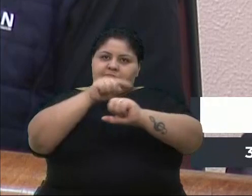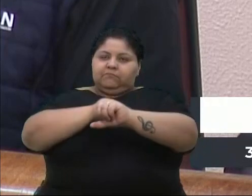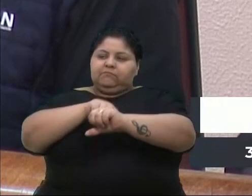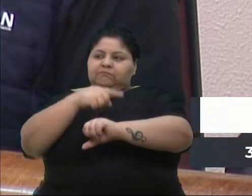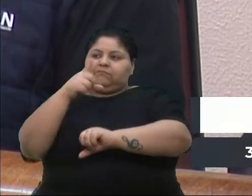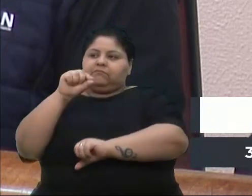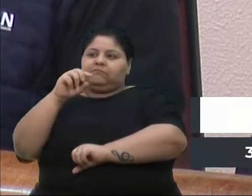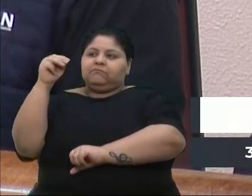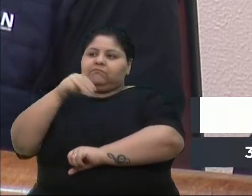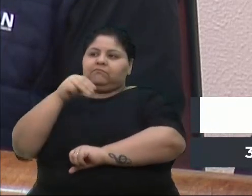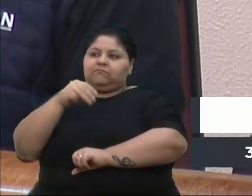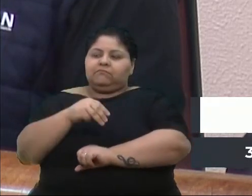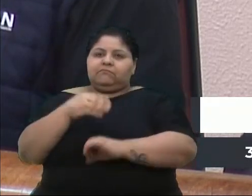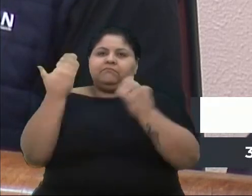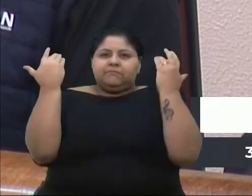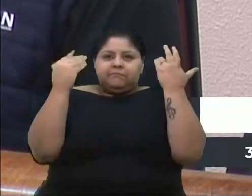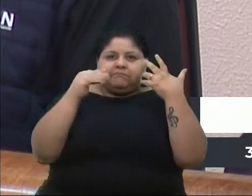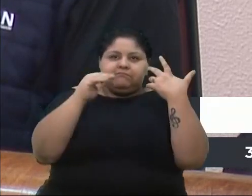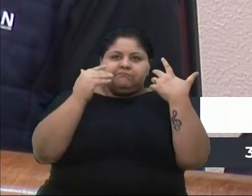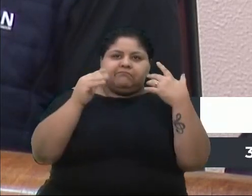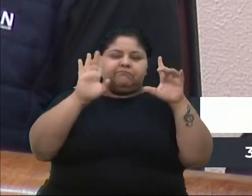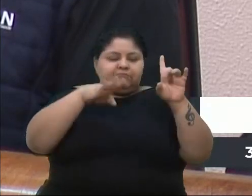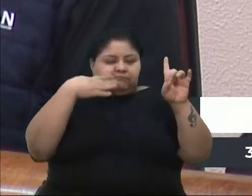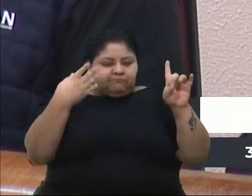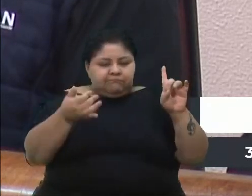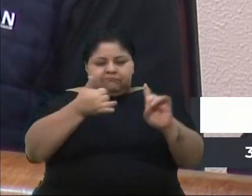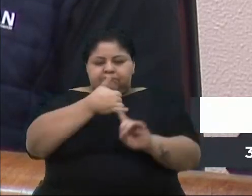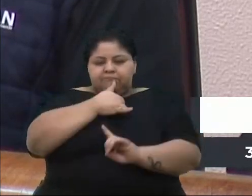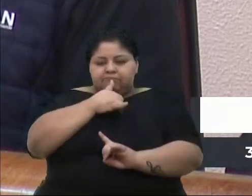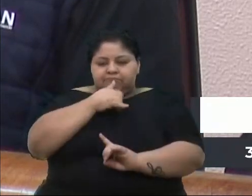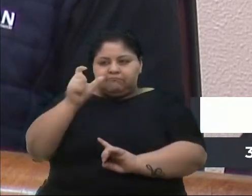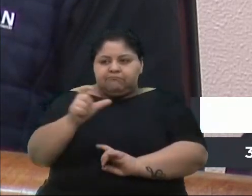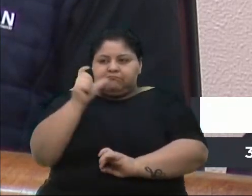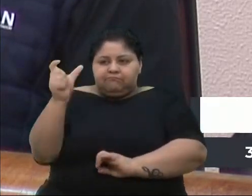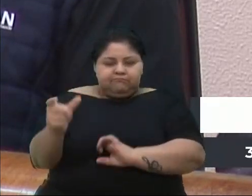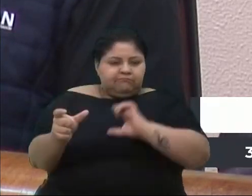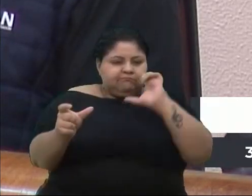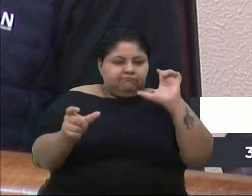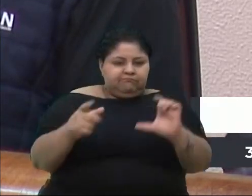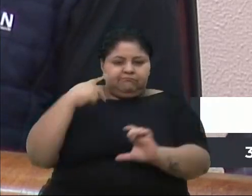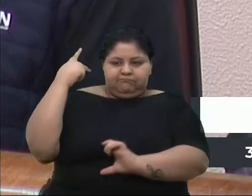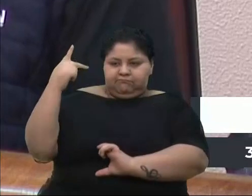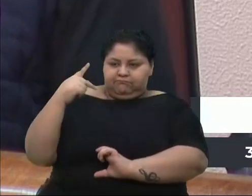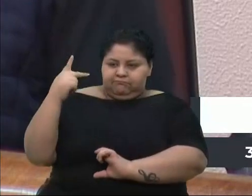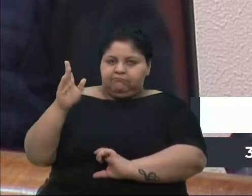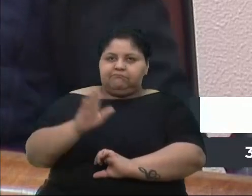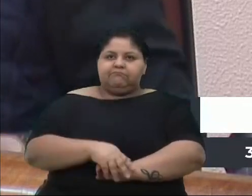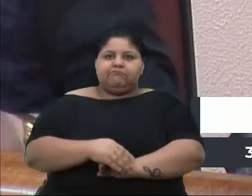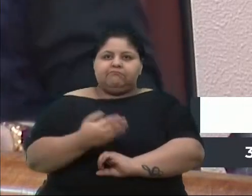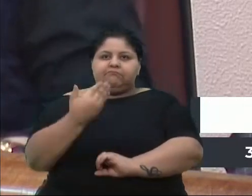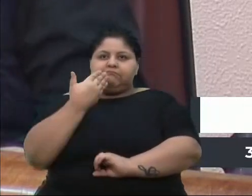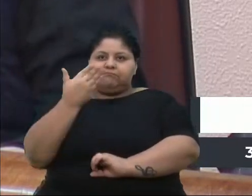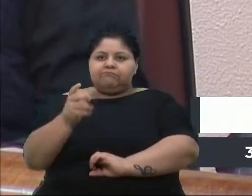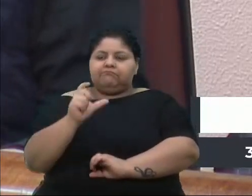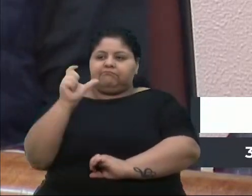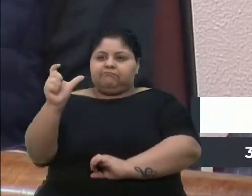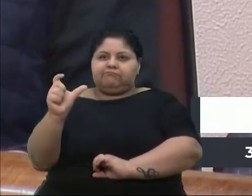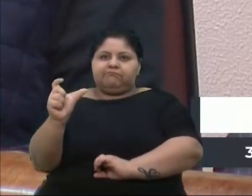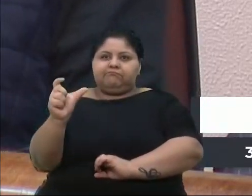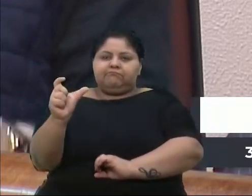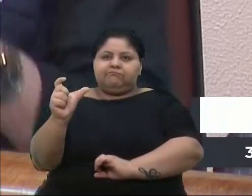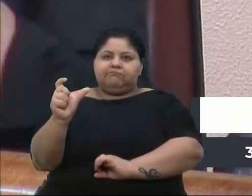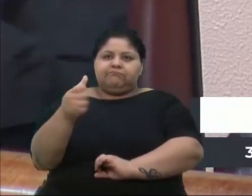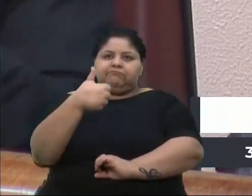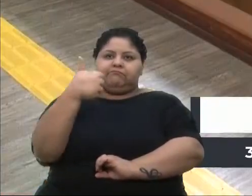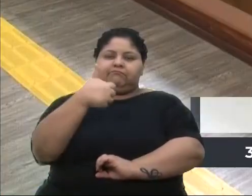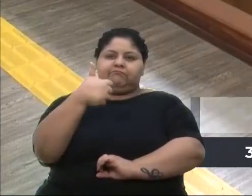Para congratulações, votos de pesar e louvor. A palavra está à disposição dos senhores vereadores e vereadoras. Peço a palavra, senhor presidente. Primeiro vereador inscrito,